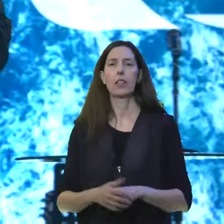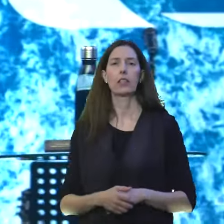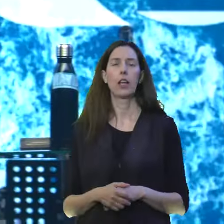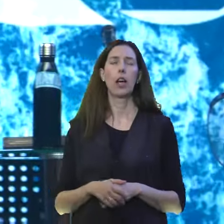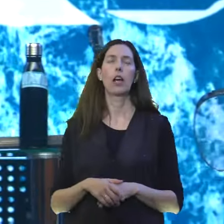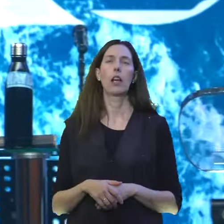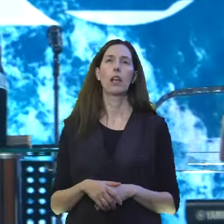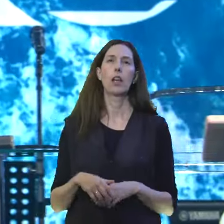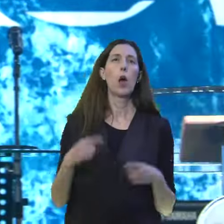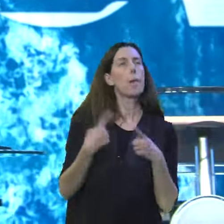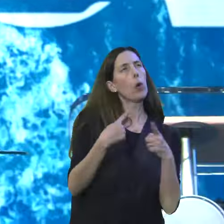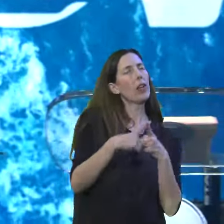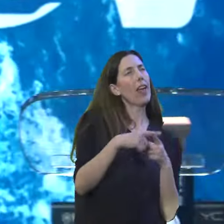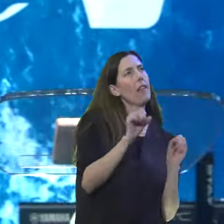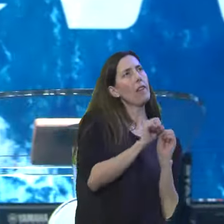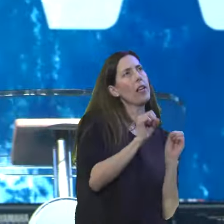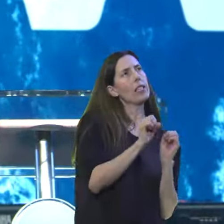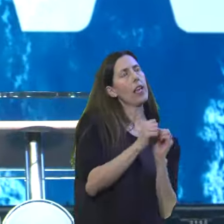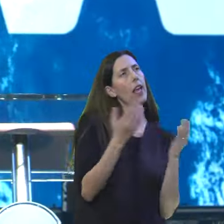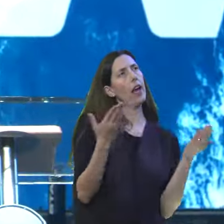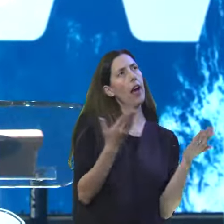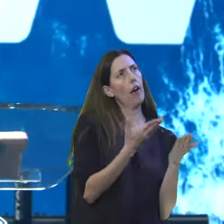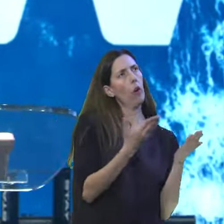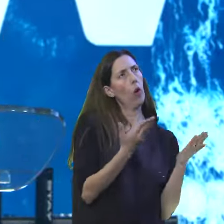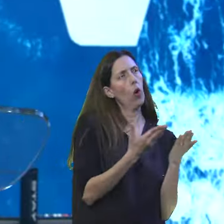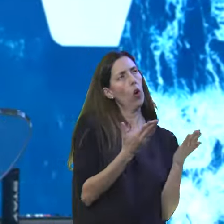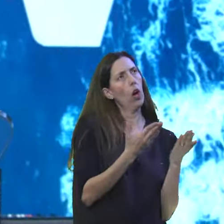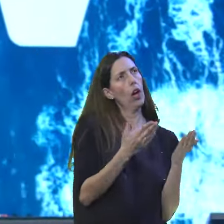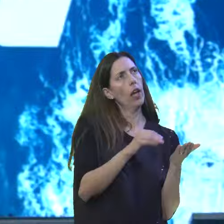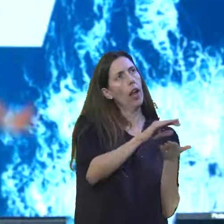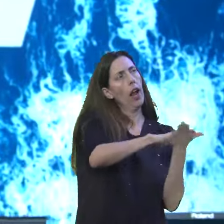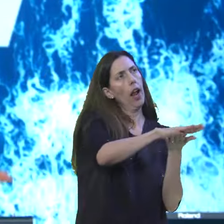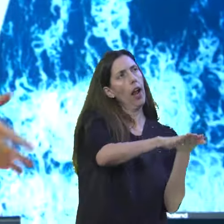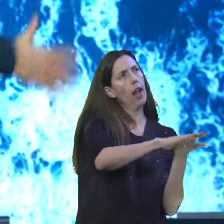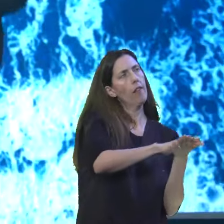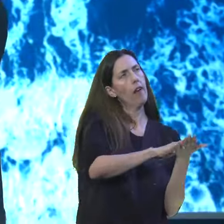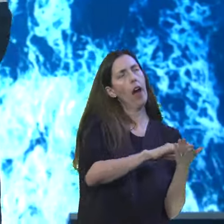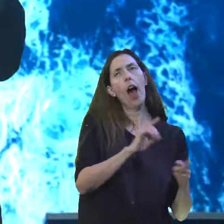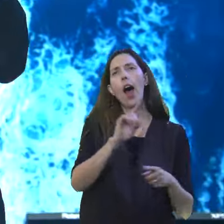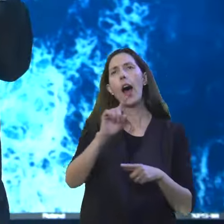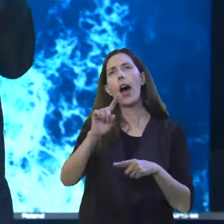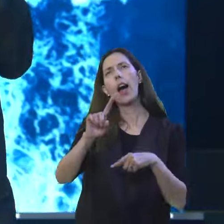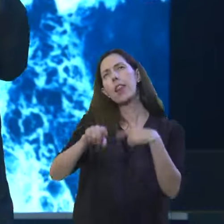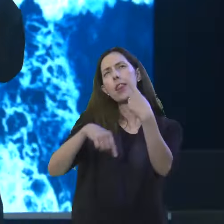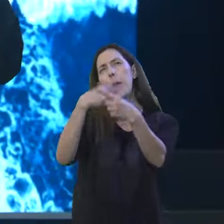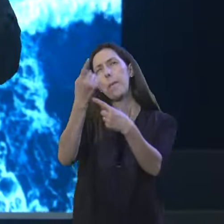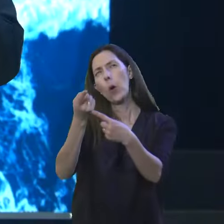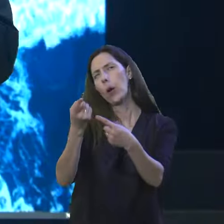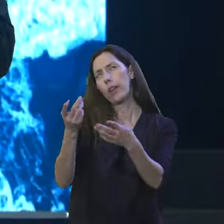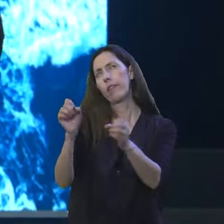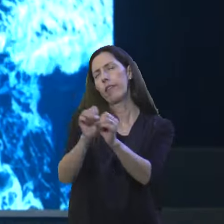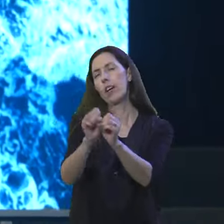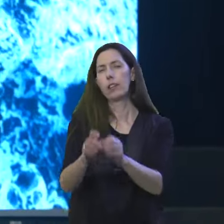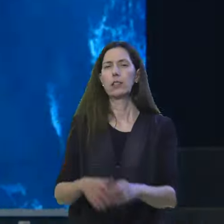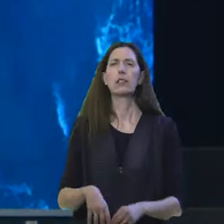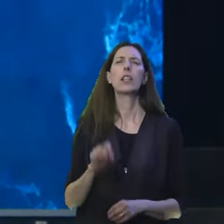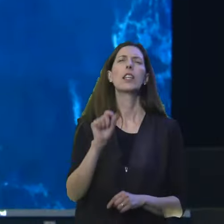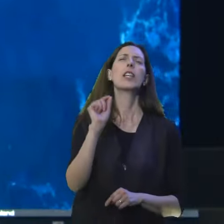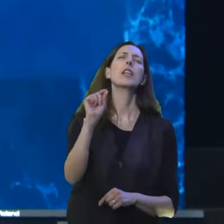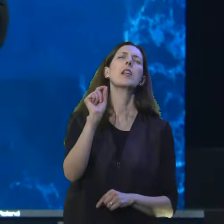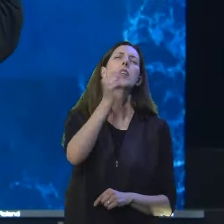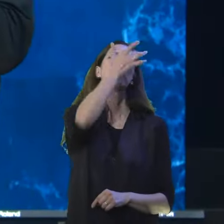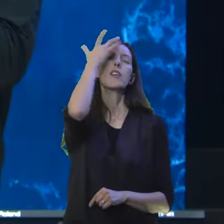minha mãe chegar? Né? Para que lavar a louça agora se a gente vai sujar de novo? É um estilo de vida. Quem já pensou nesse